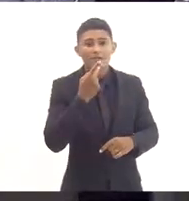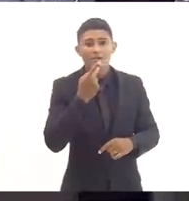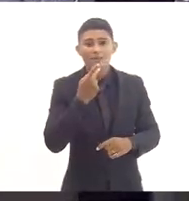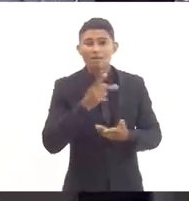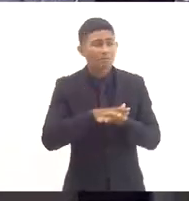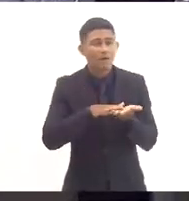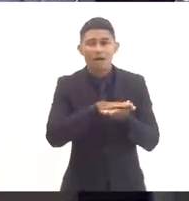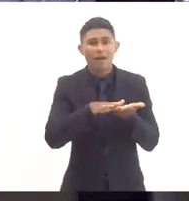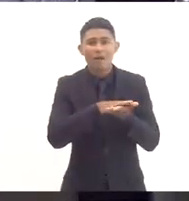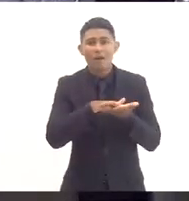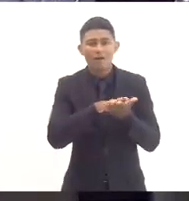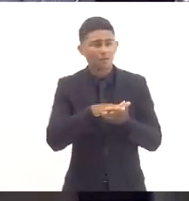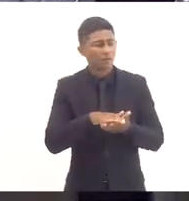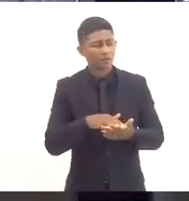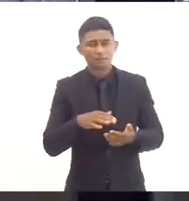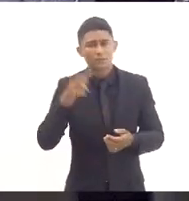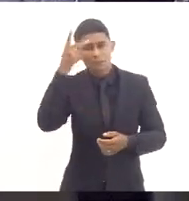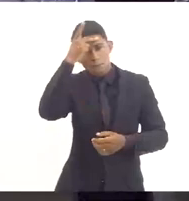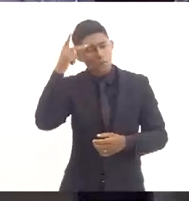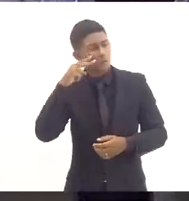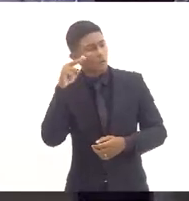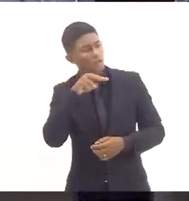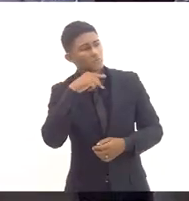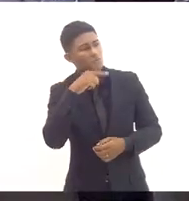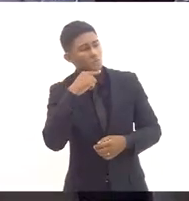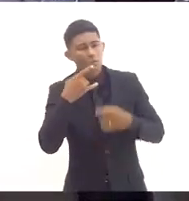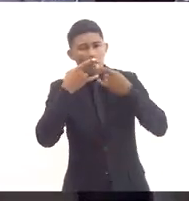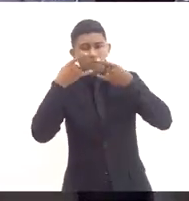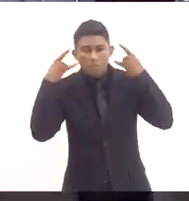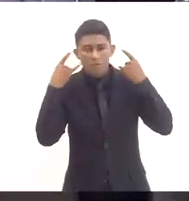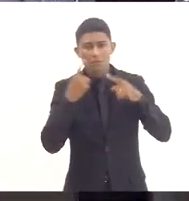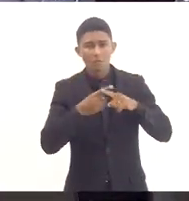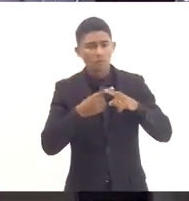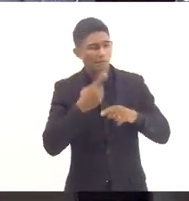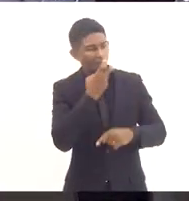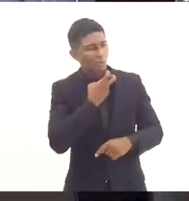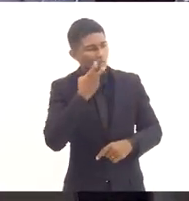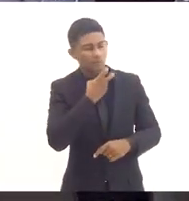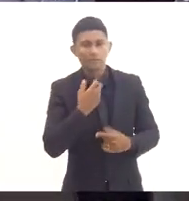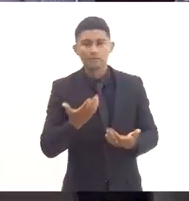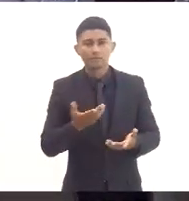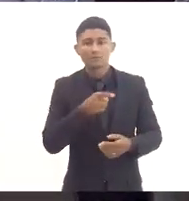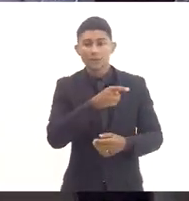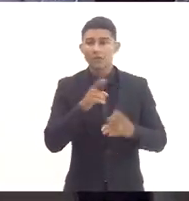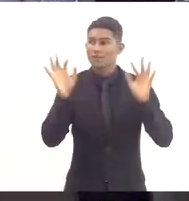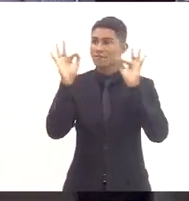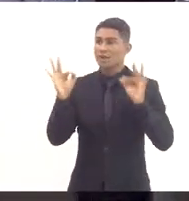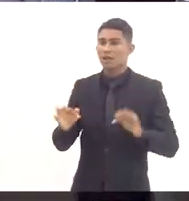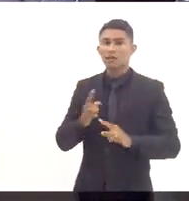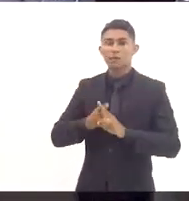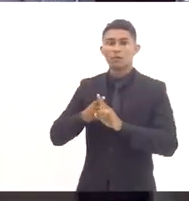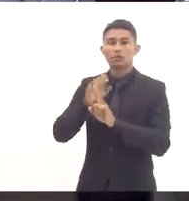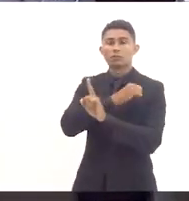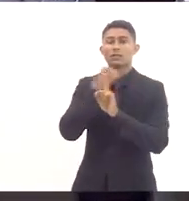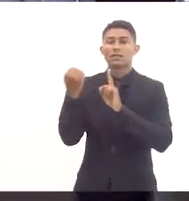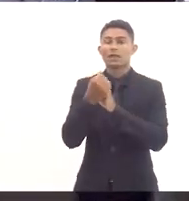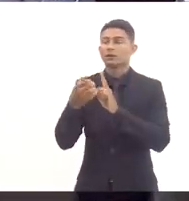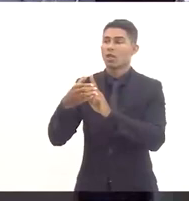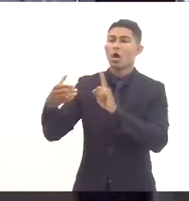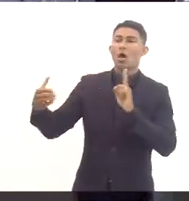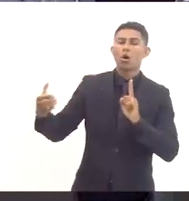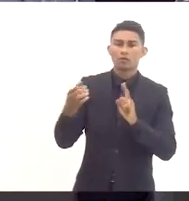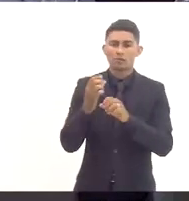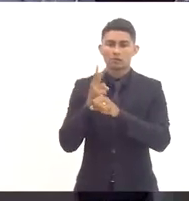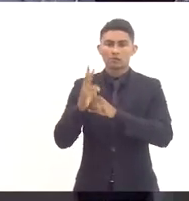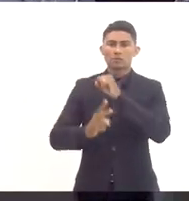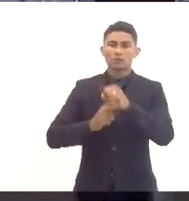ver que não tá nem mexeu na boca e ele ficou feliz e ficar dois anos longe da sociedade ele